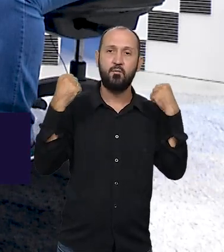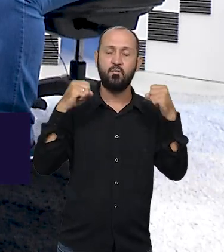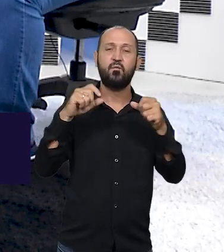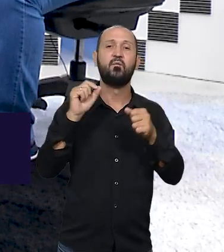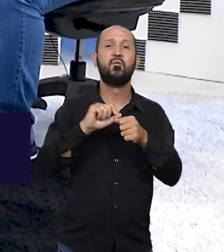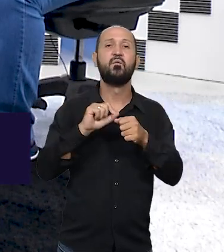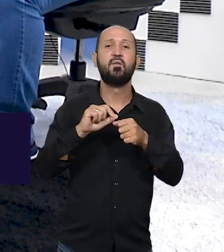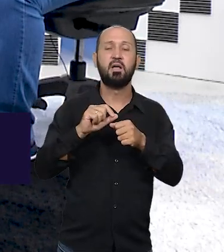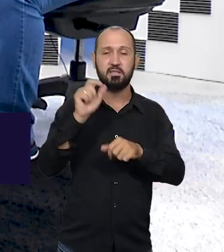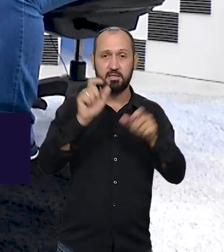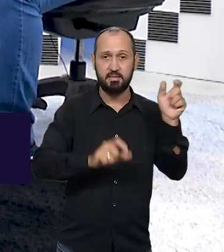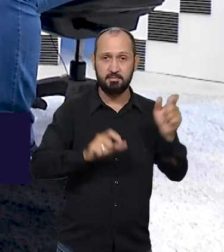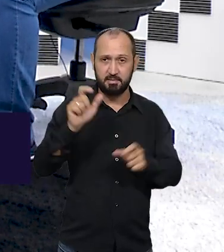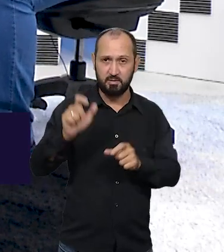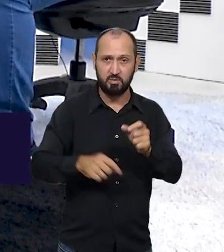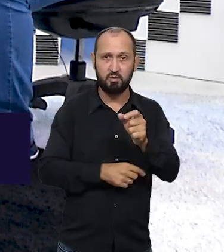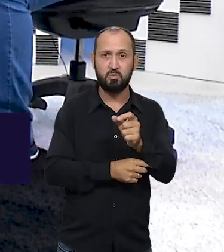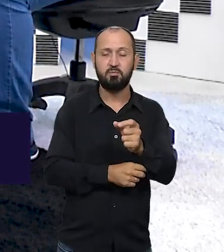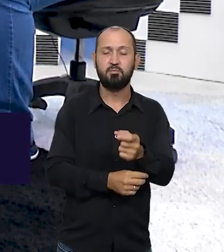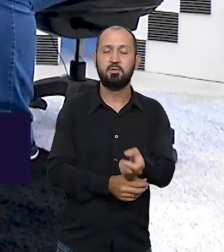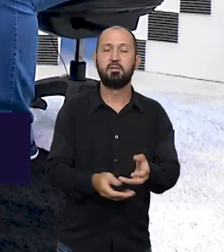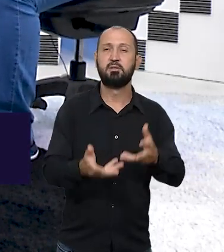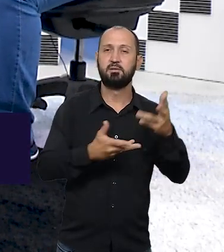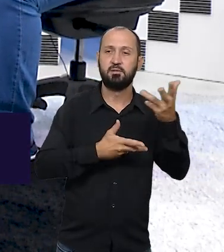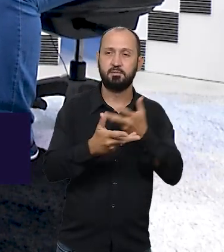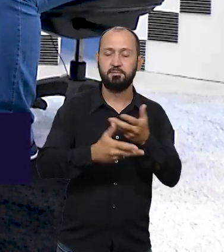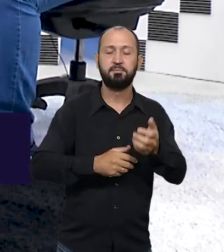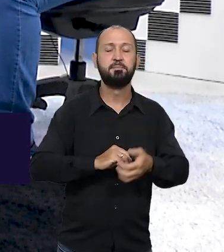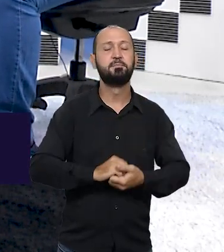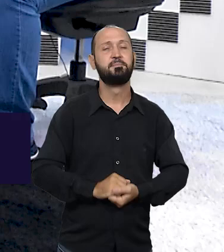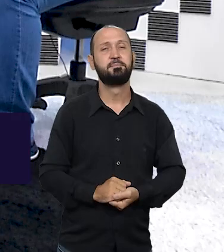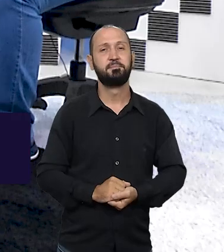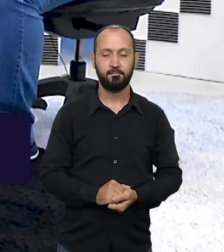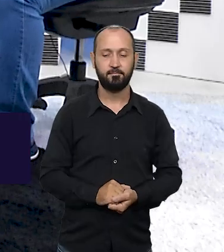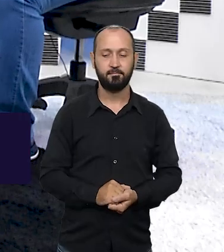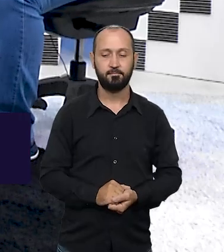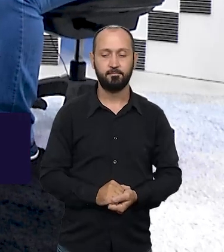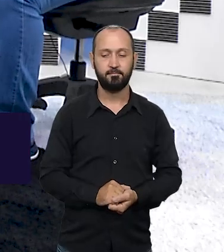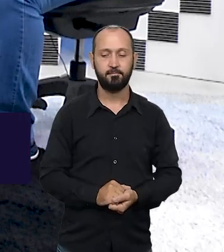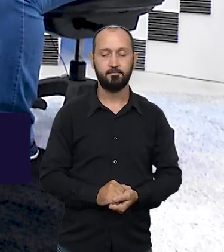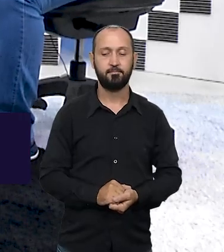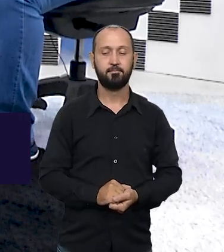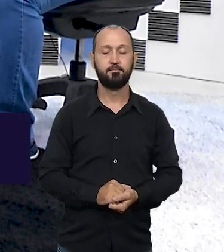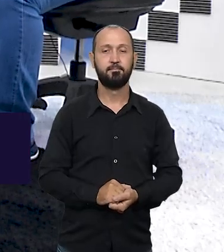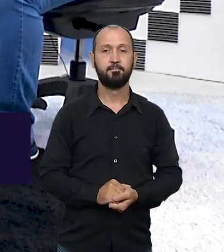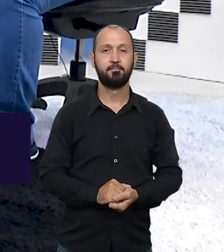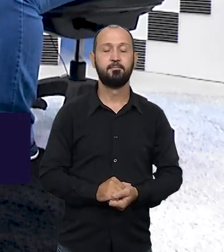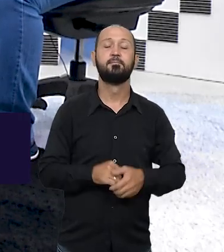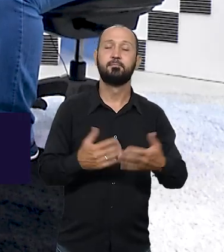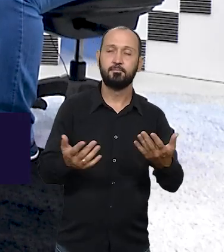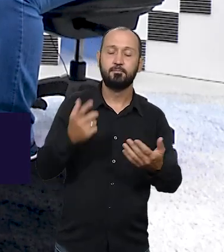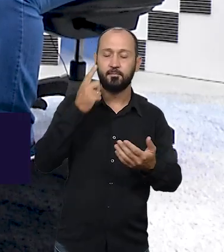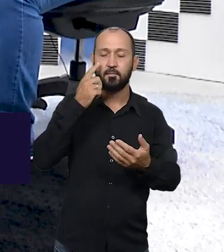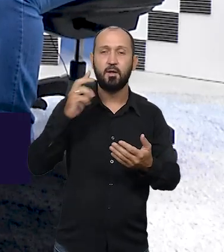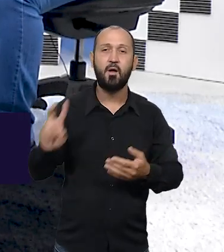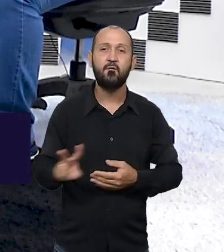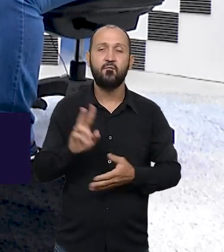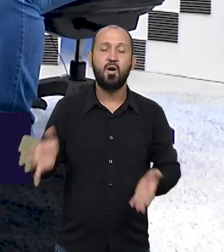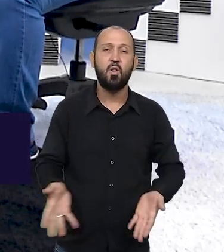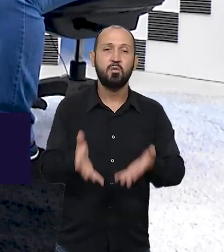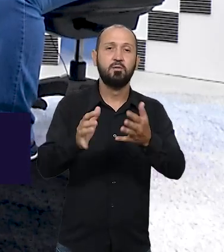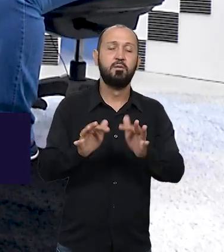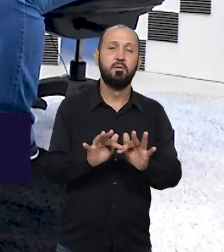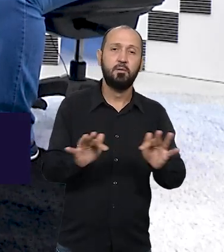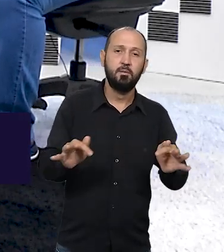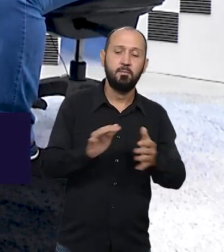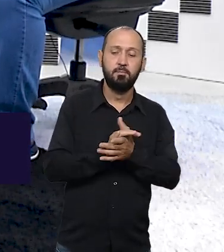física, que faz o ser humano realmente interagir. A valorização do simples, né? Do simples. O simples olhar para a gente e reconhecer a gente como